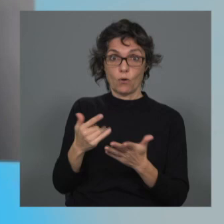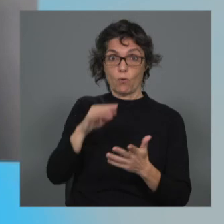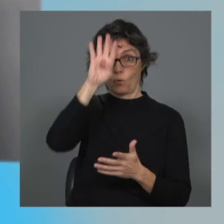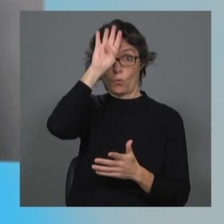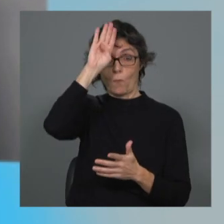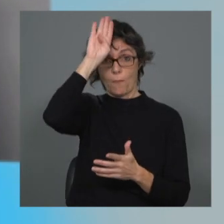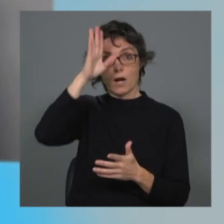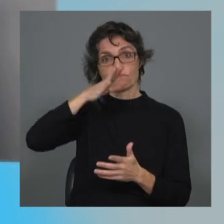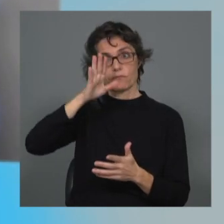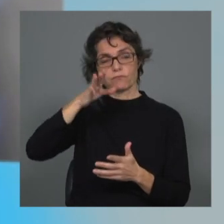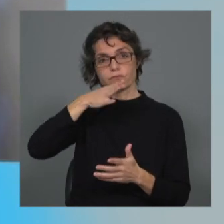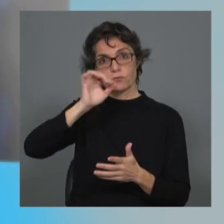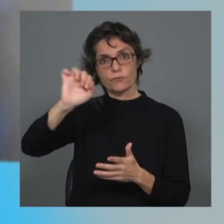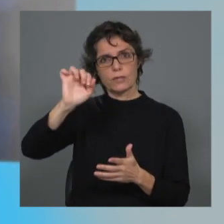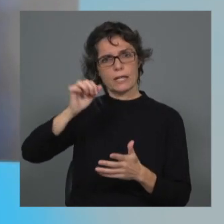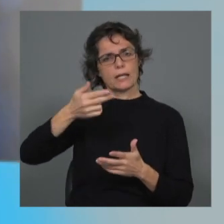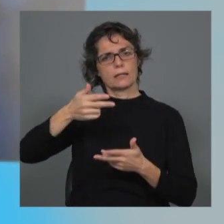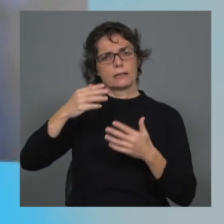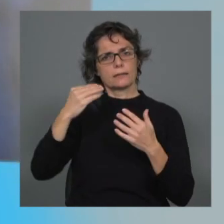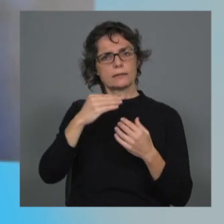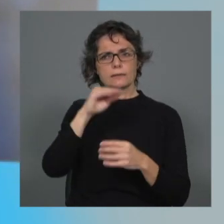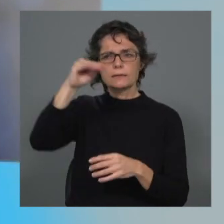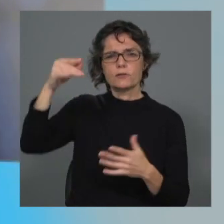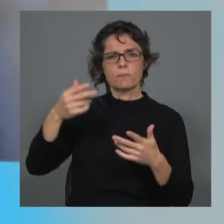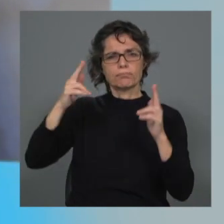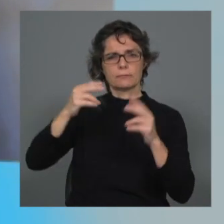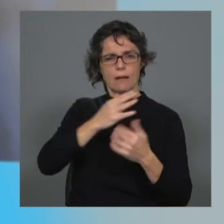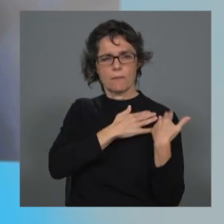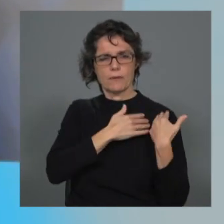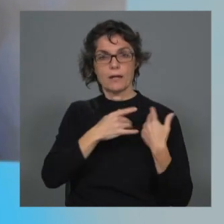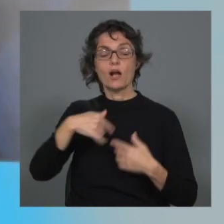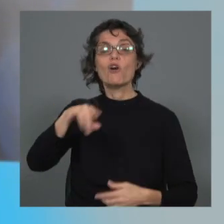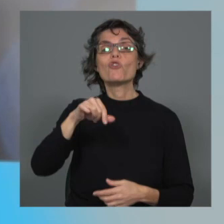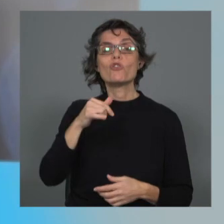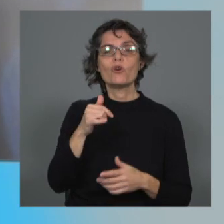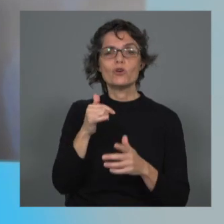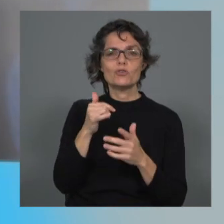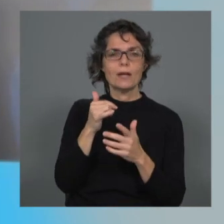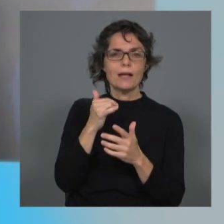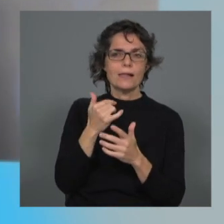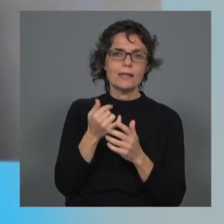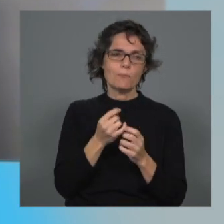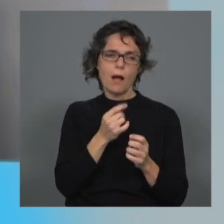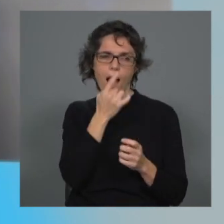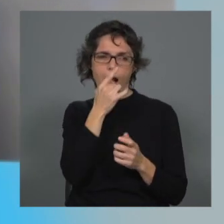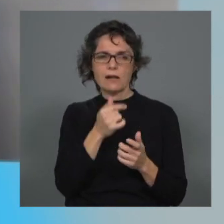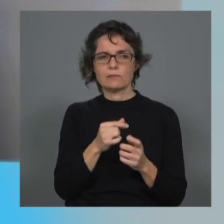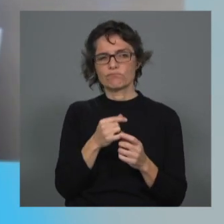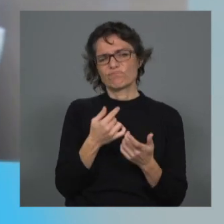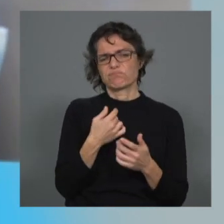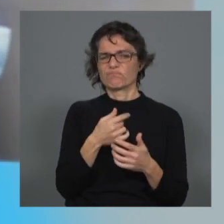voz de apelo à liberdade e à responsabilidade, a tentação de simplificar as coisas ou de